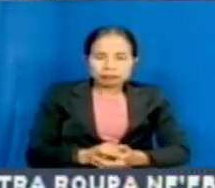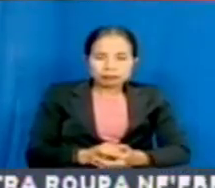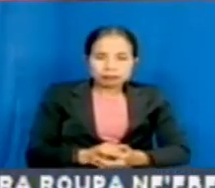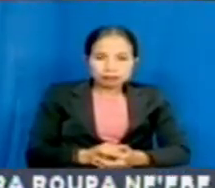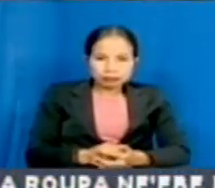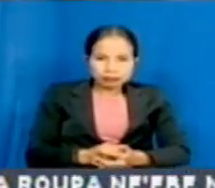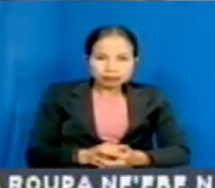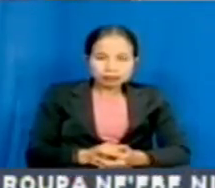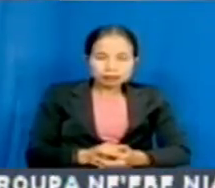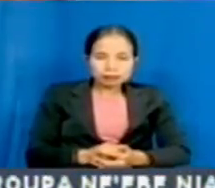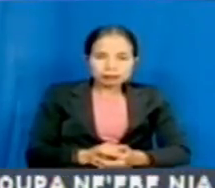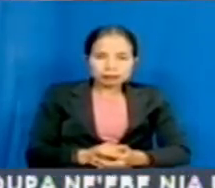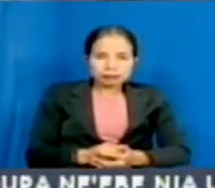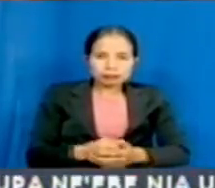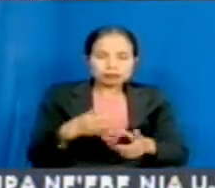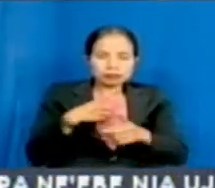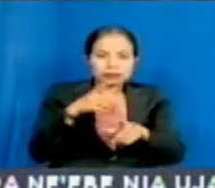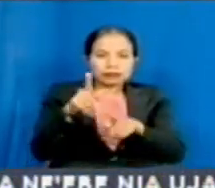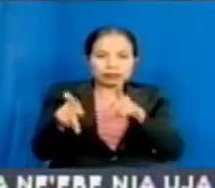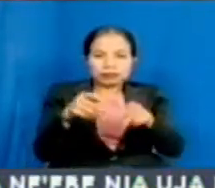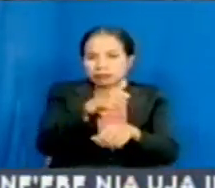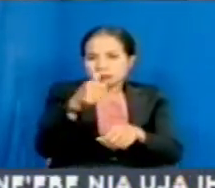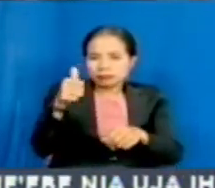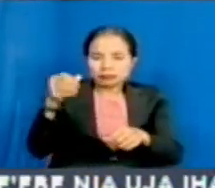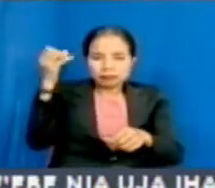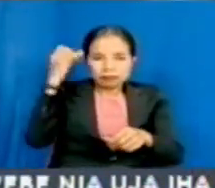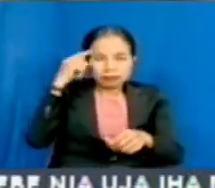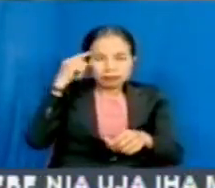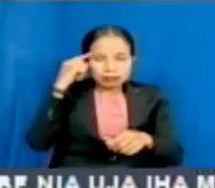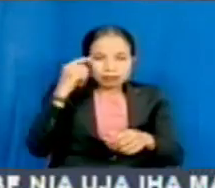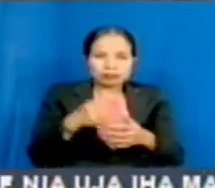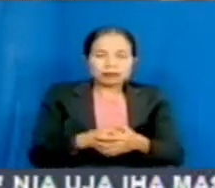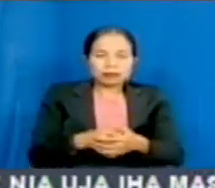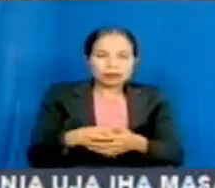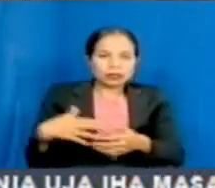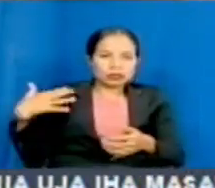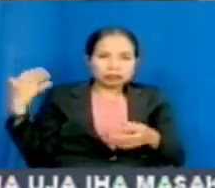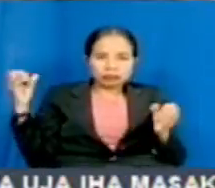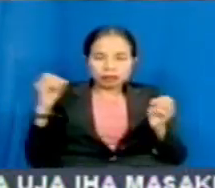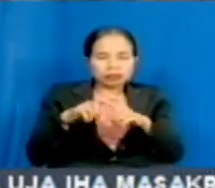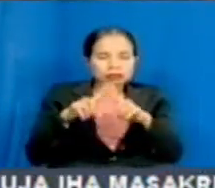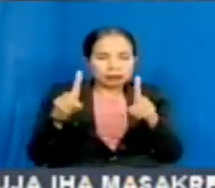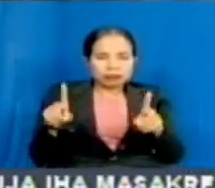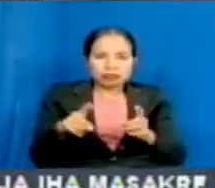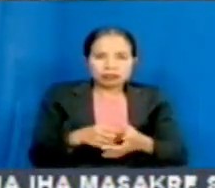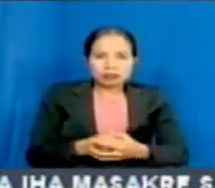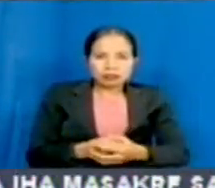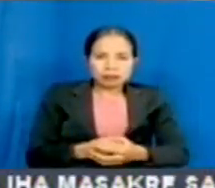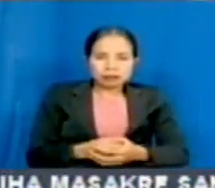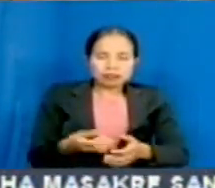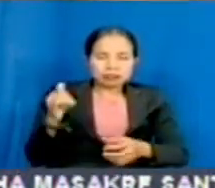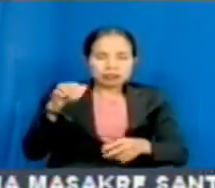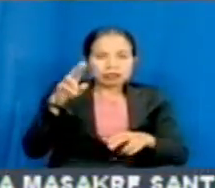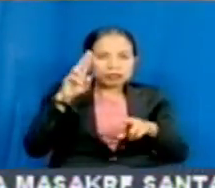Então, diversifica, é uma ideia que nos noi. Jovem, sira lá, ia emprego. Então, se